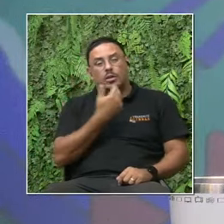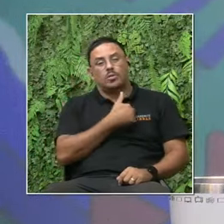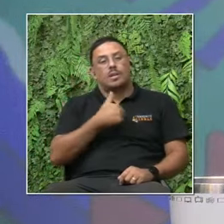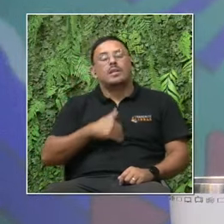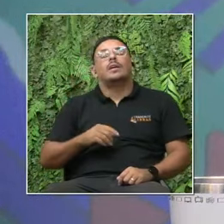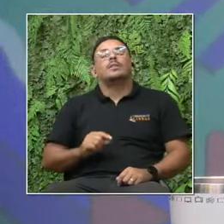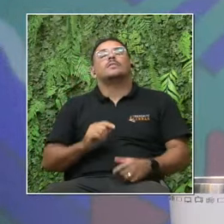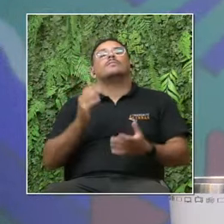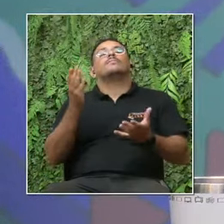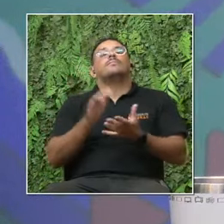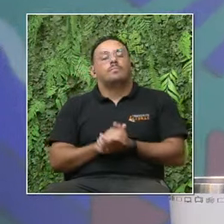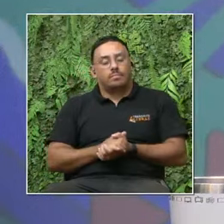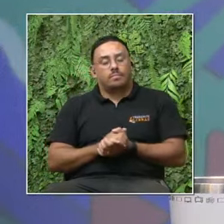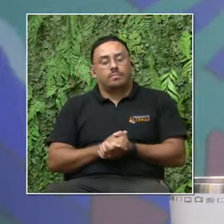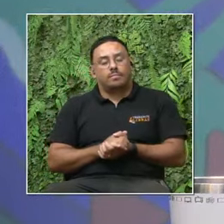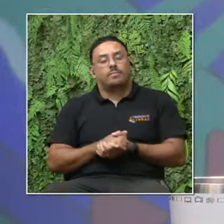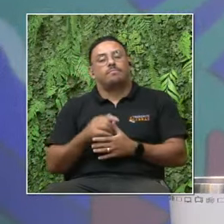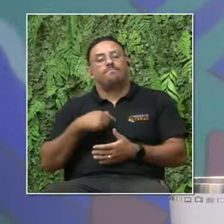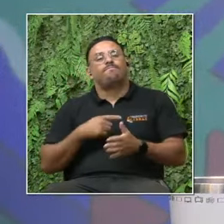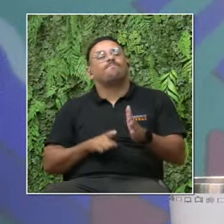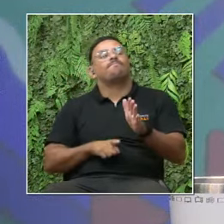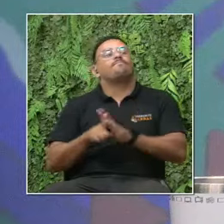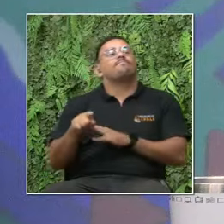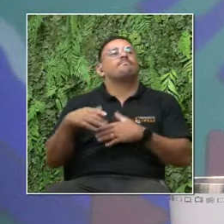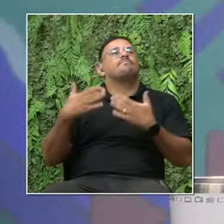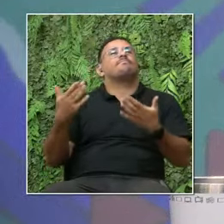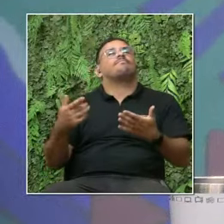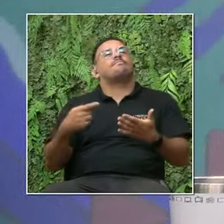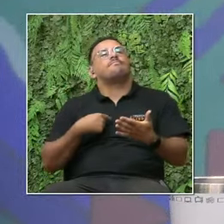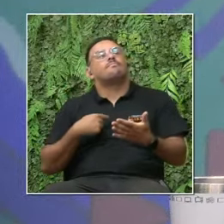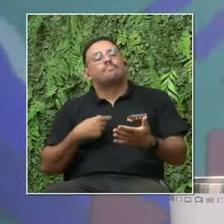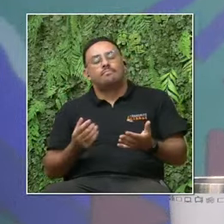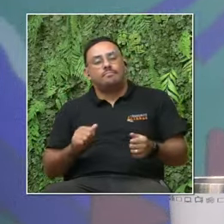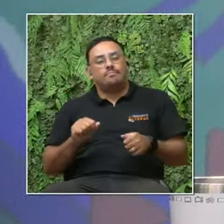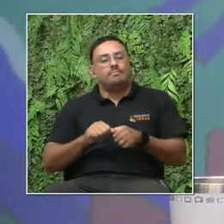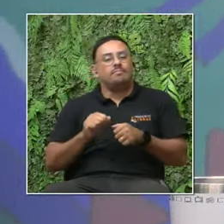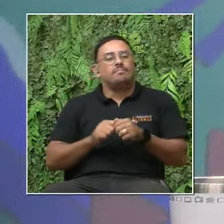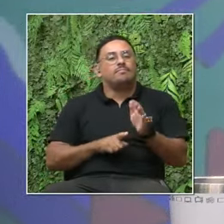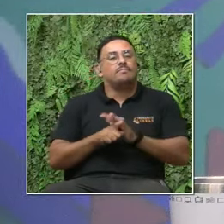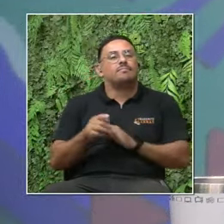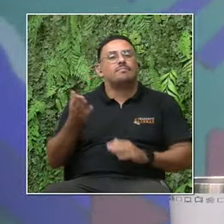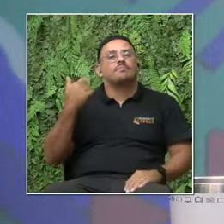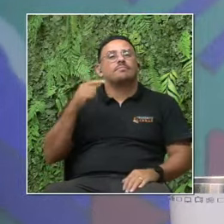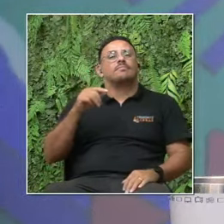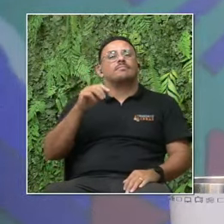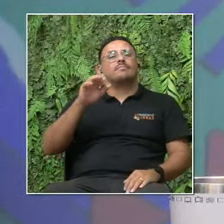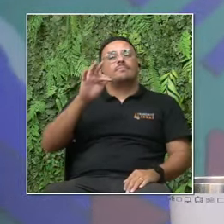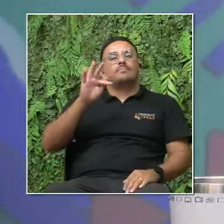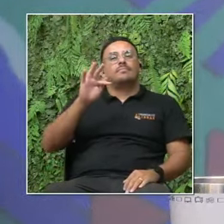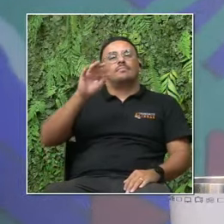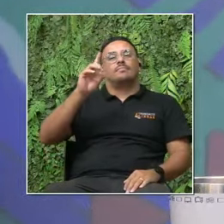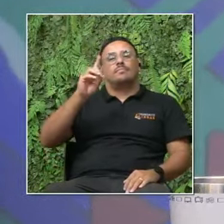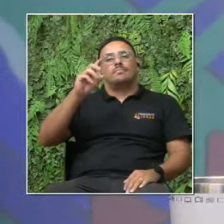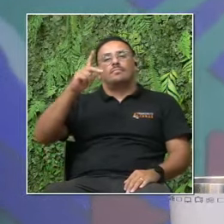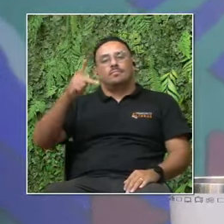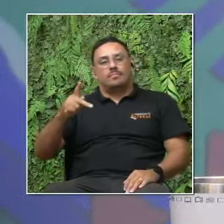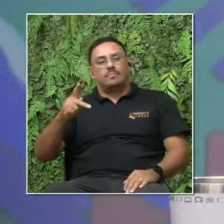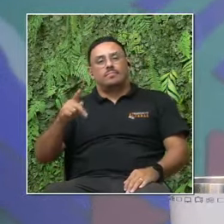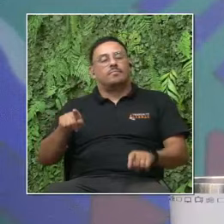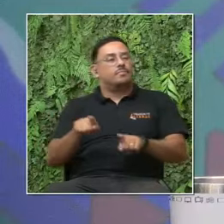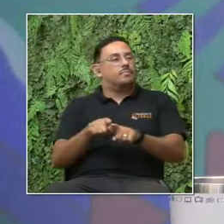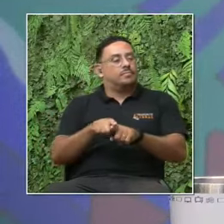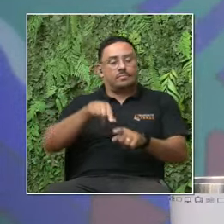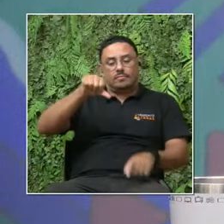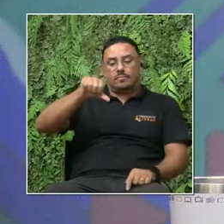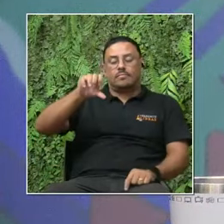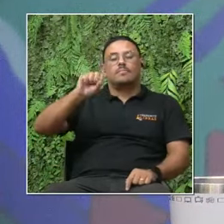Atlético Aí eu quando me perguntam isso e Fizeram essa pergunta no fdp durante a semana acho que a gente no 98 Futebol Clube a gente